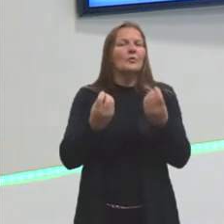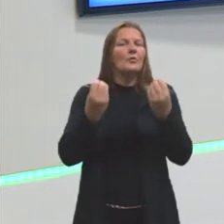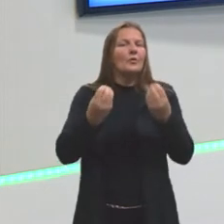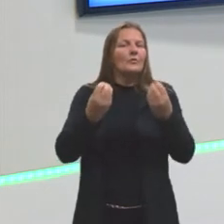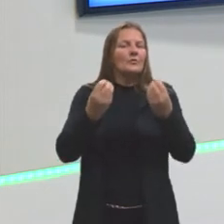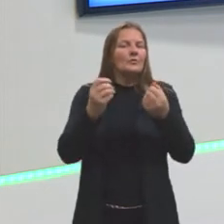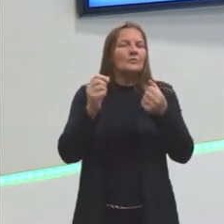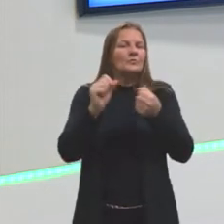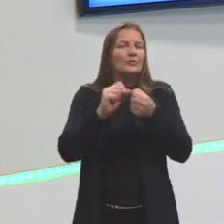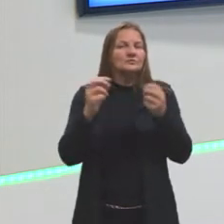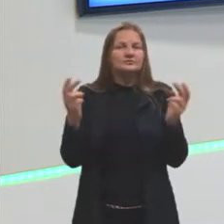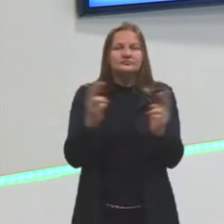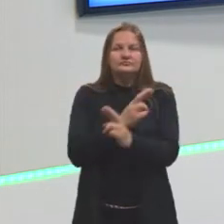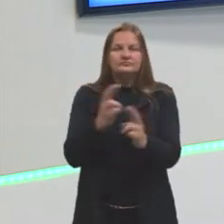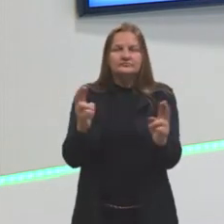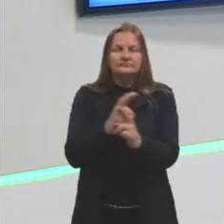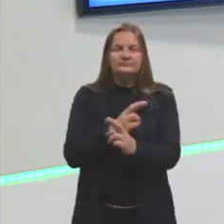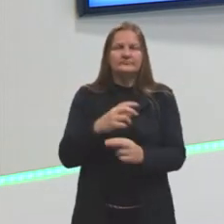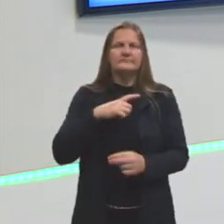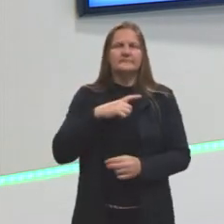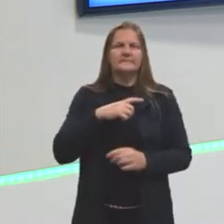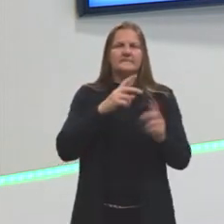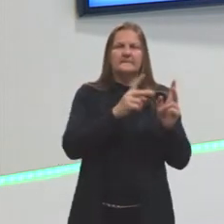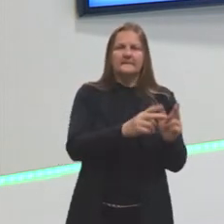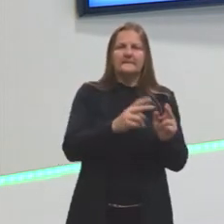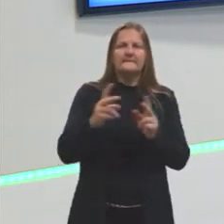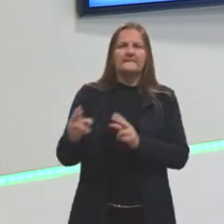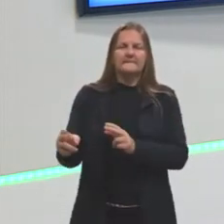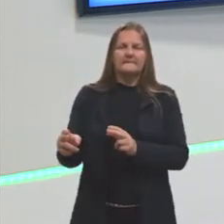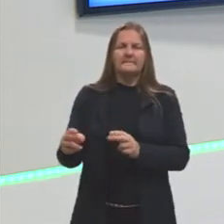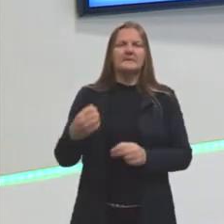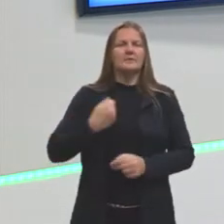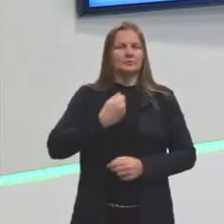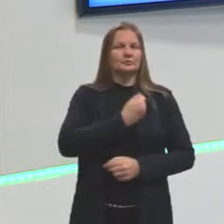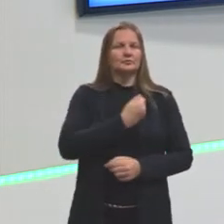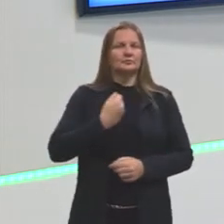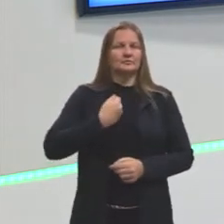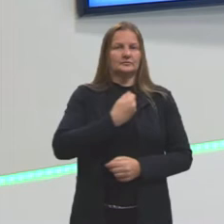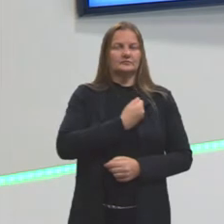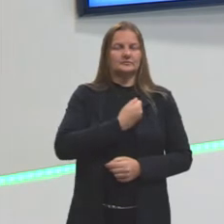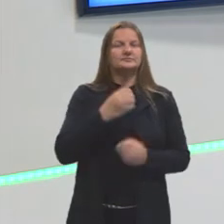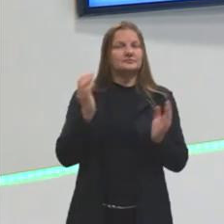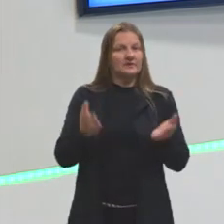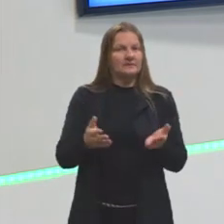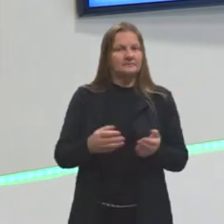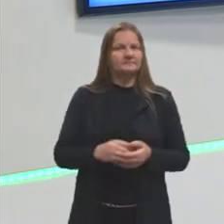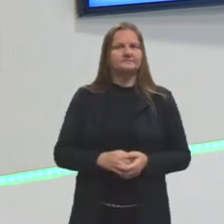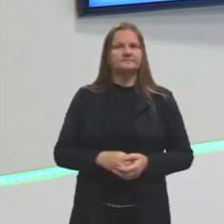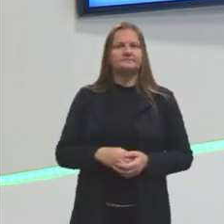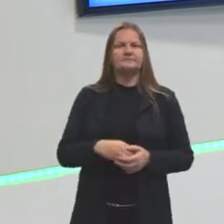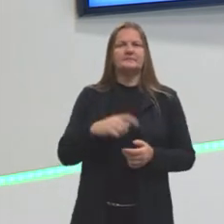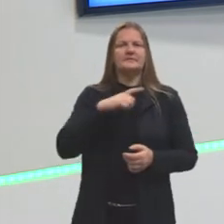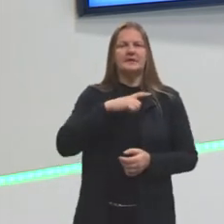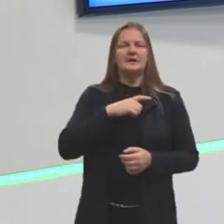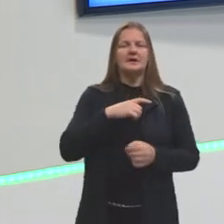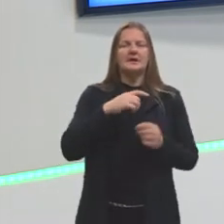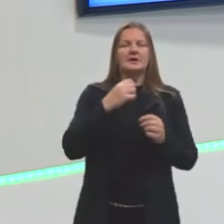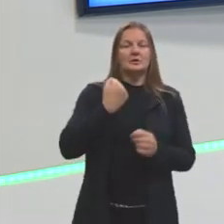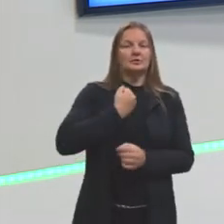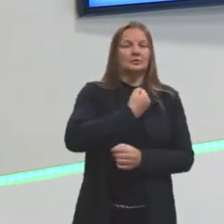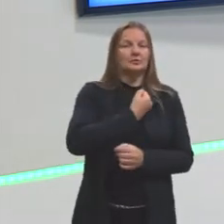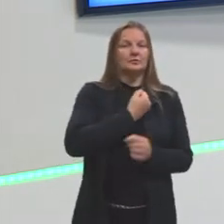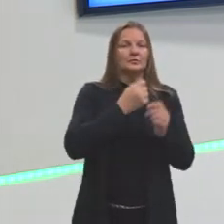associar nós já Vimos a fatoração com números né se nós tínhamos um número e eu quero faturar